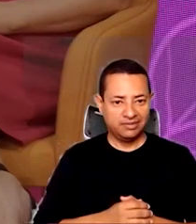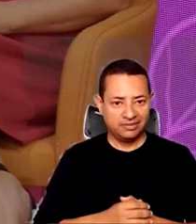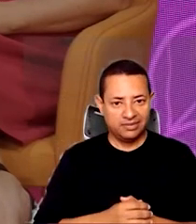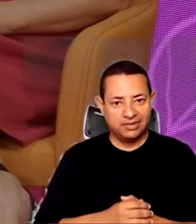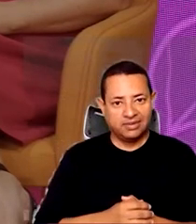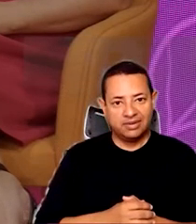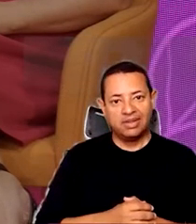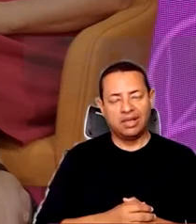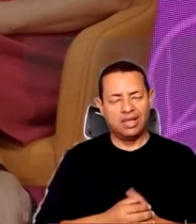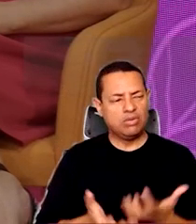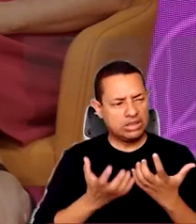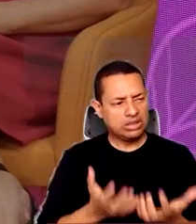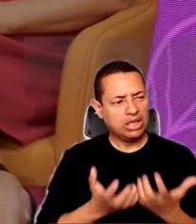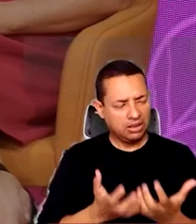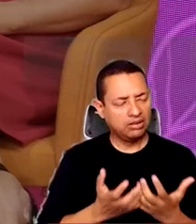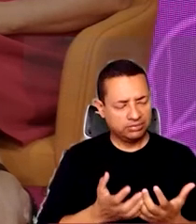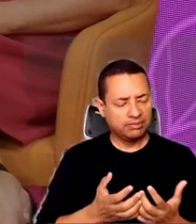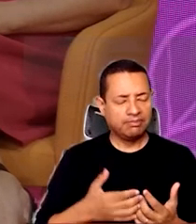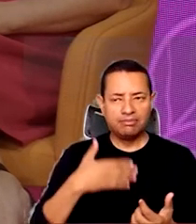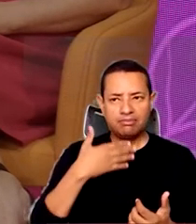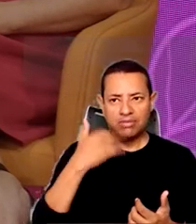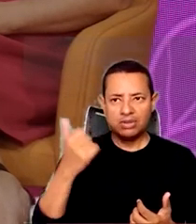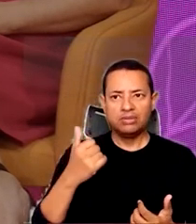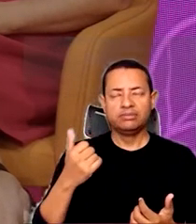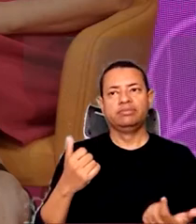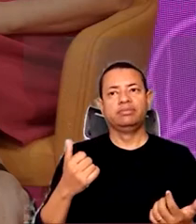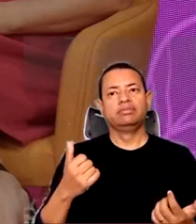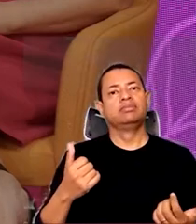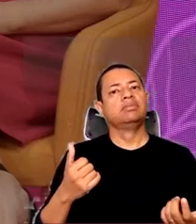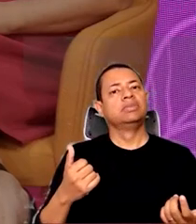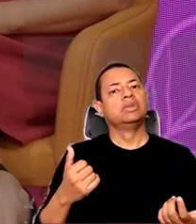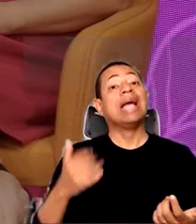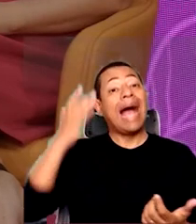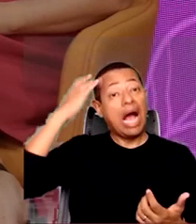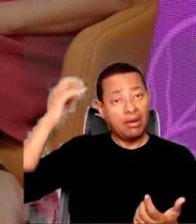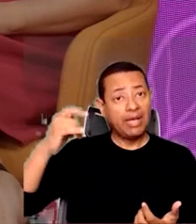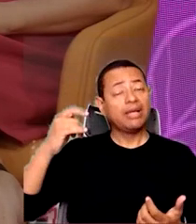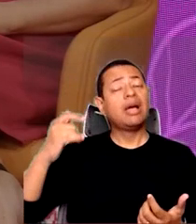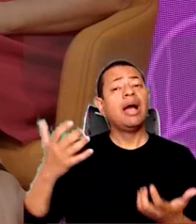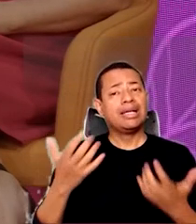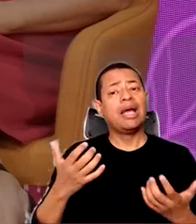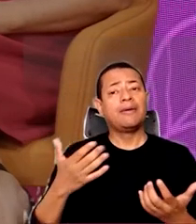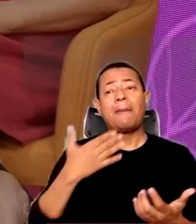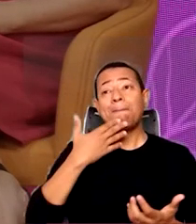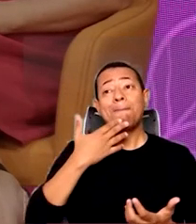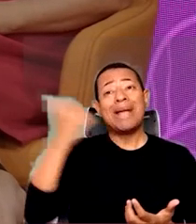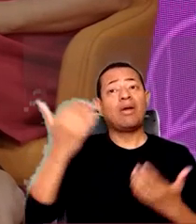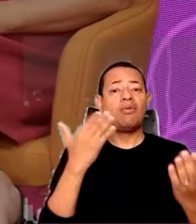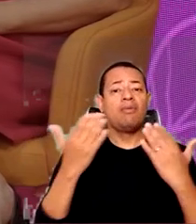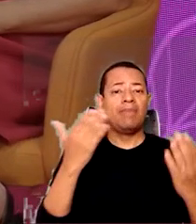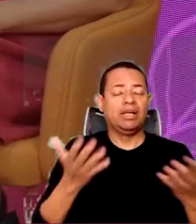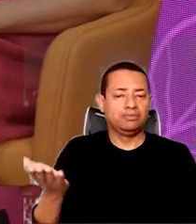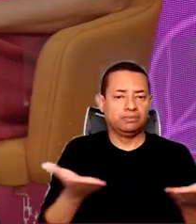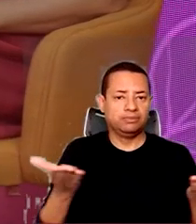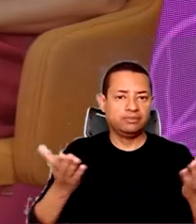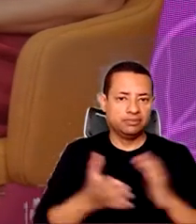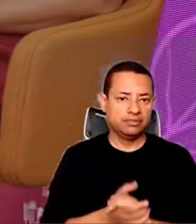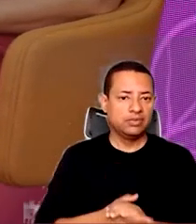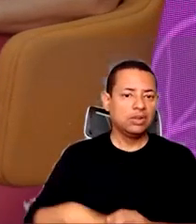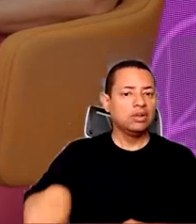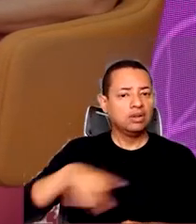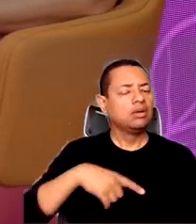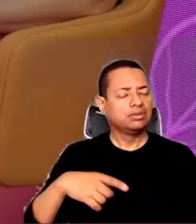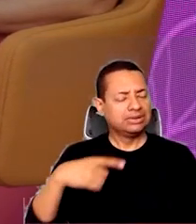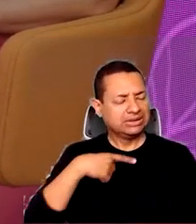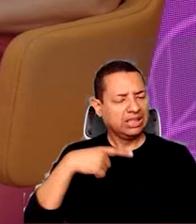melhor do que eu fui ontem amanhã eu quero ser melhor do que fui hoje porque a gente tem